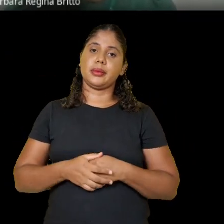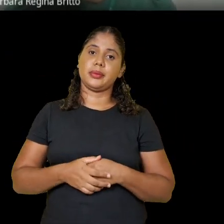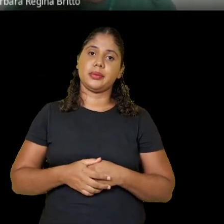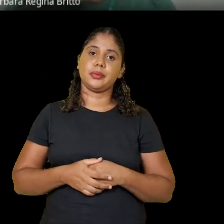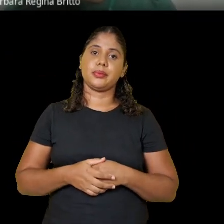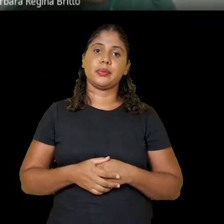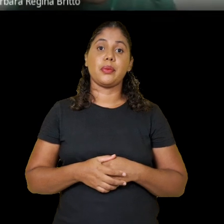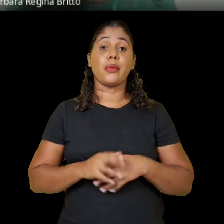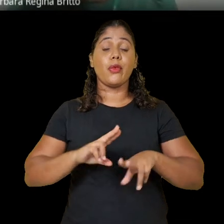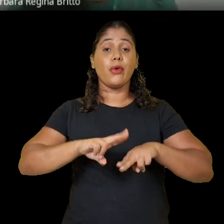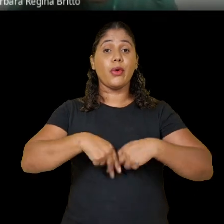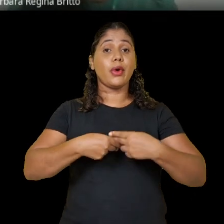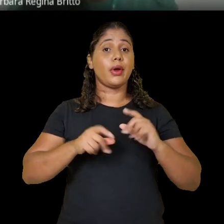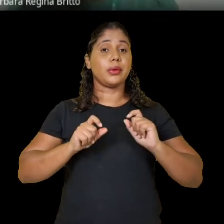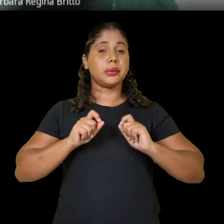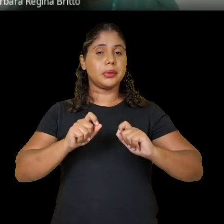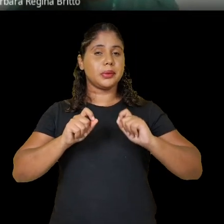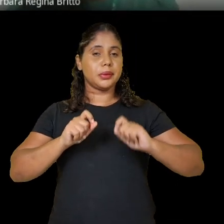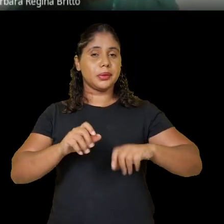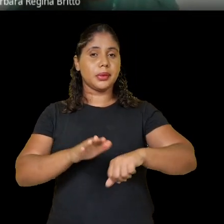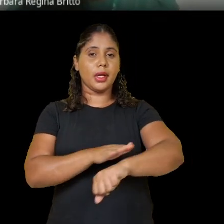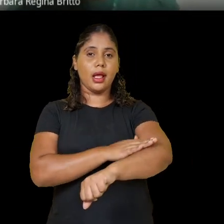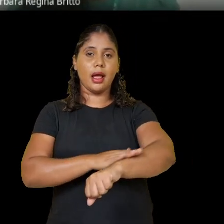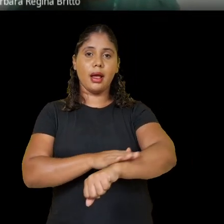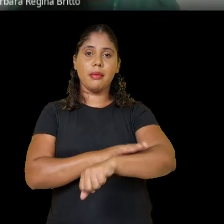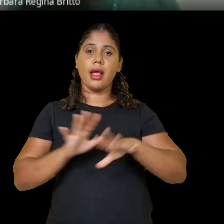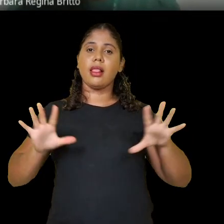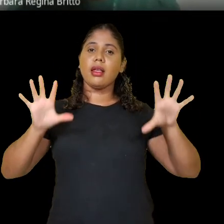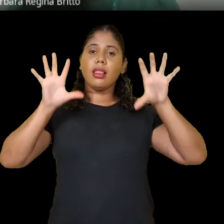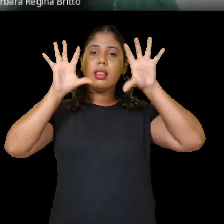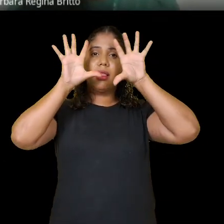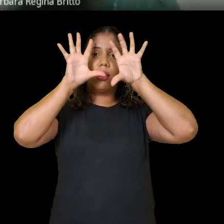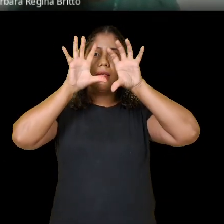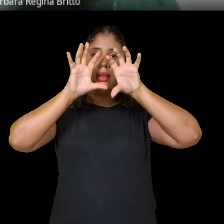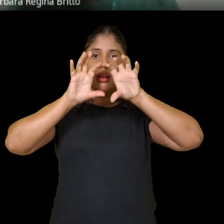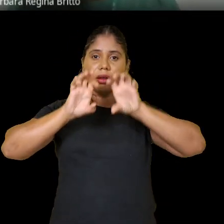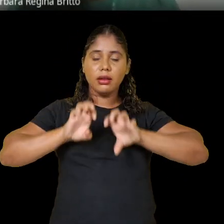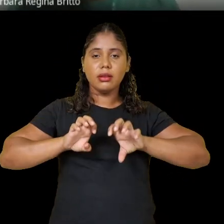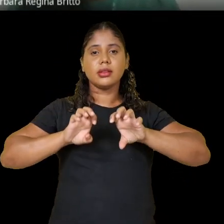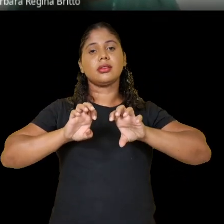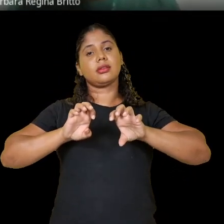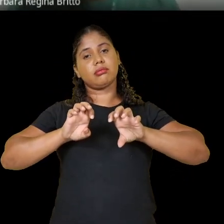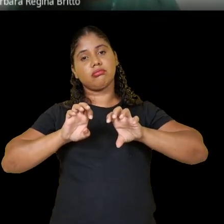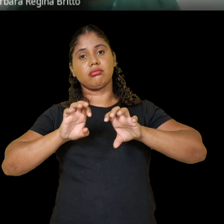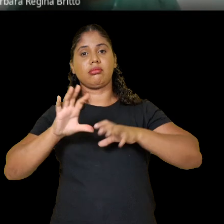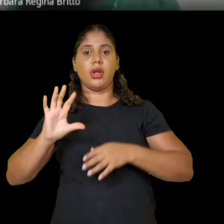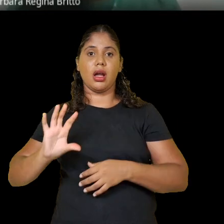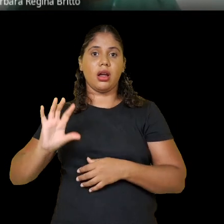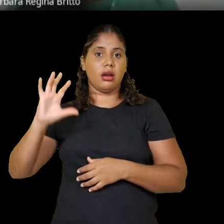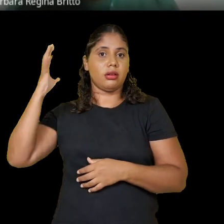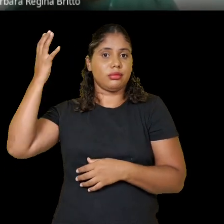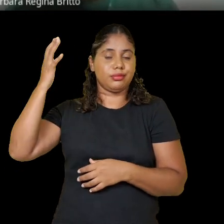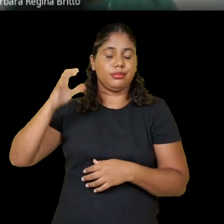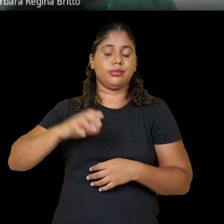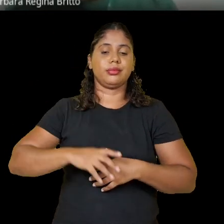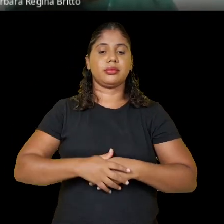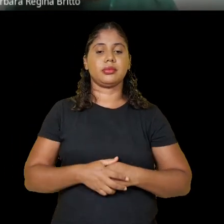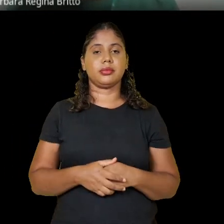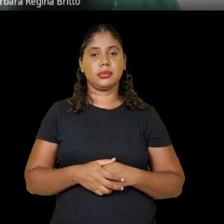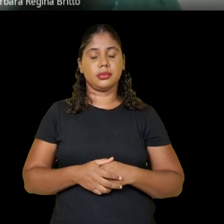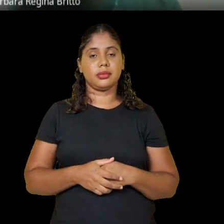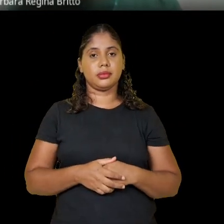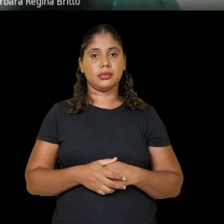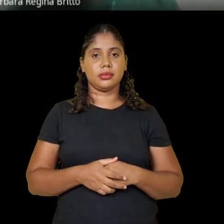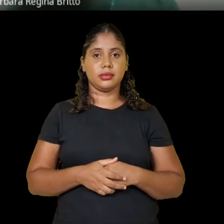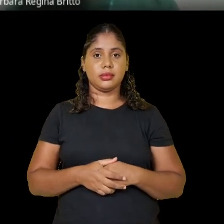estar hiperpigmentada. Normalmente quem tem mais tendência, né, vai ter cloasma ou melasma na